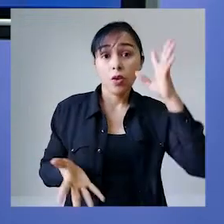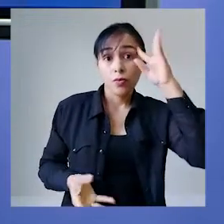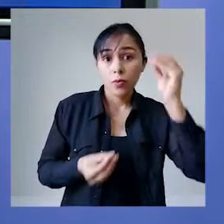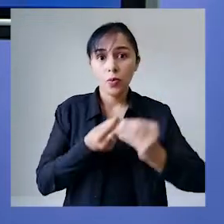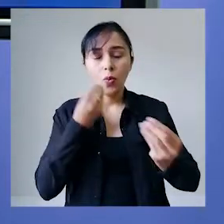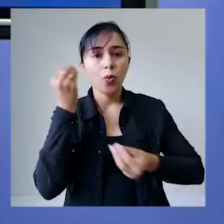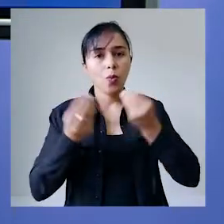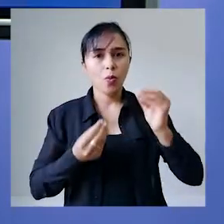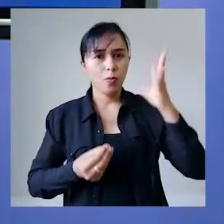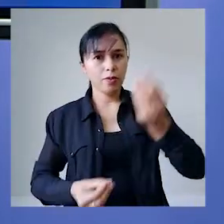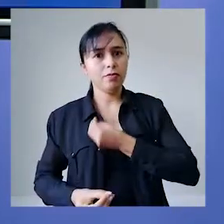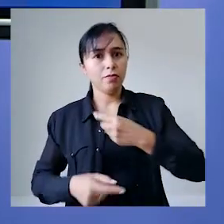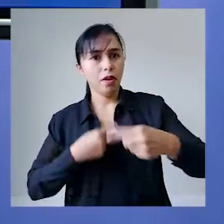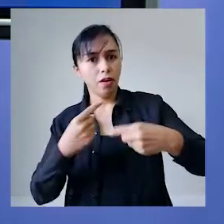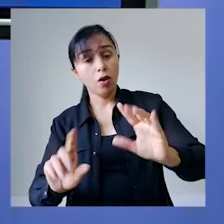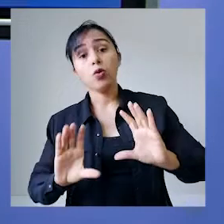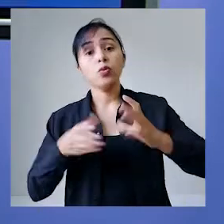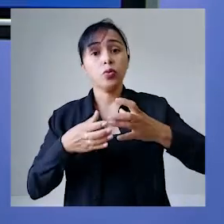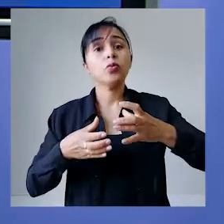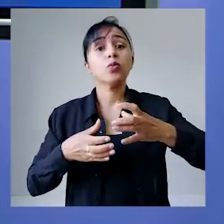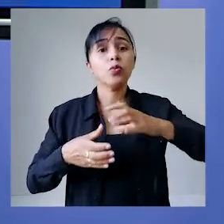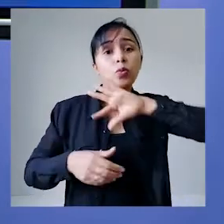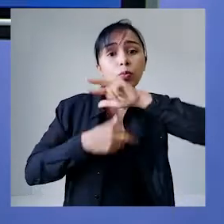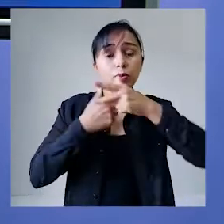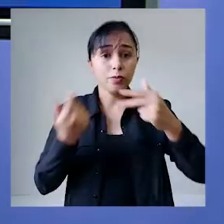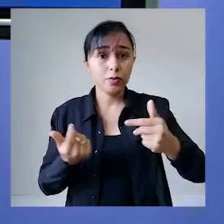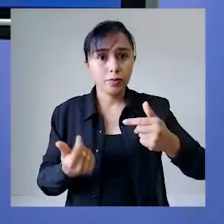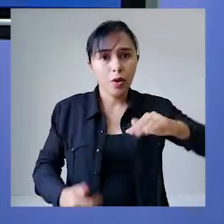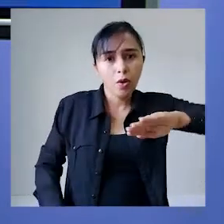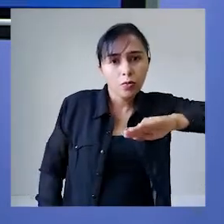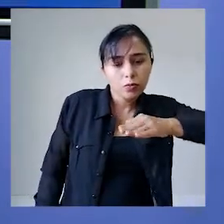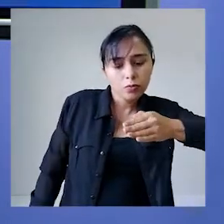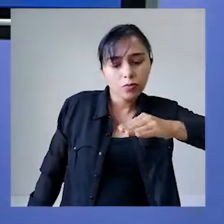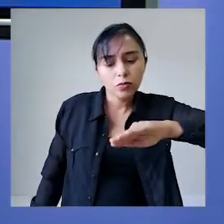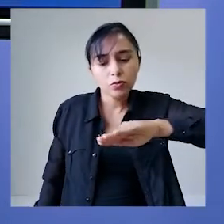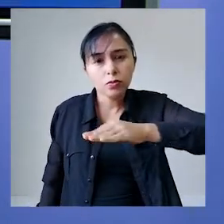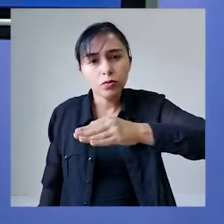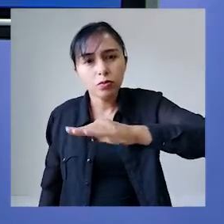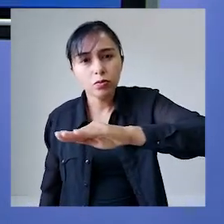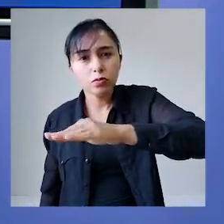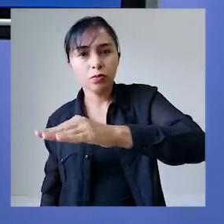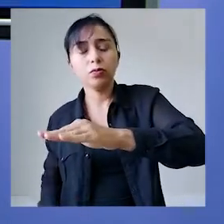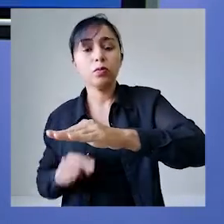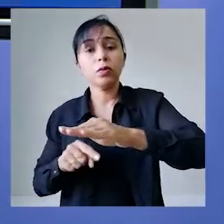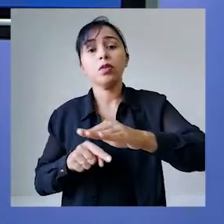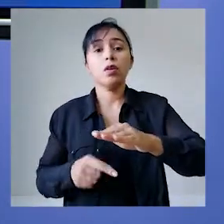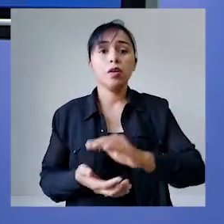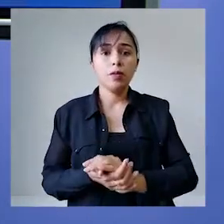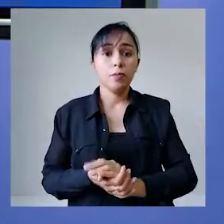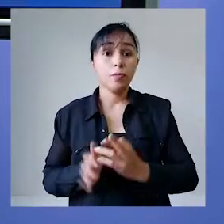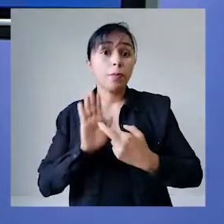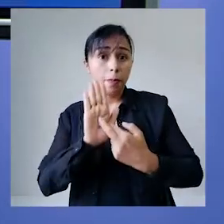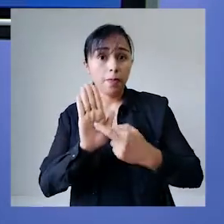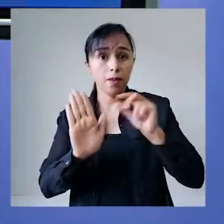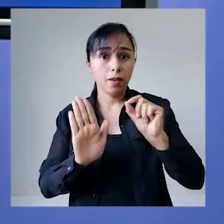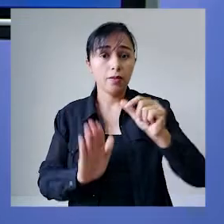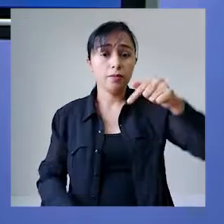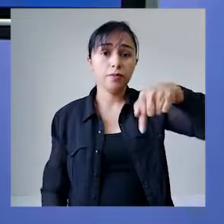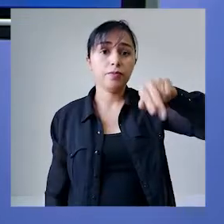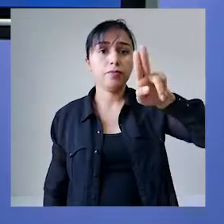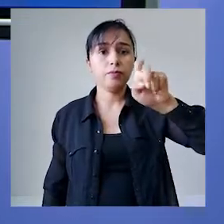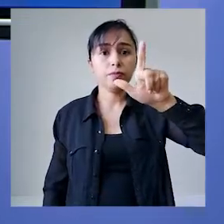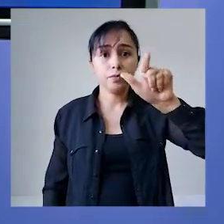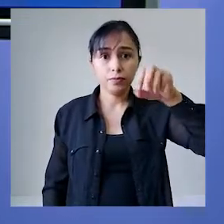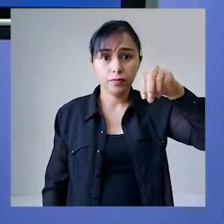como que acontece a reprodução nos répteis. Só relembrando que os répteis são representados por quelônios, que são